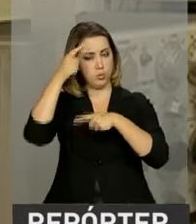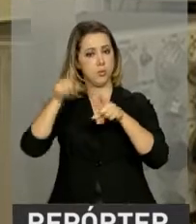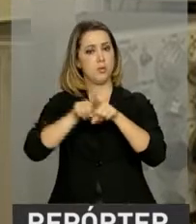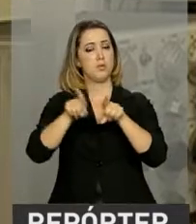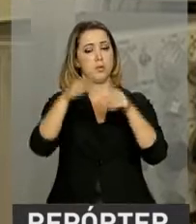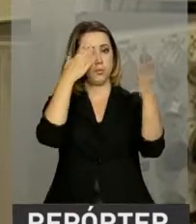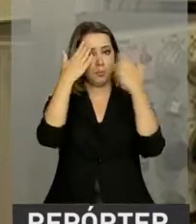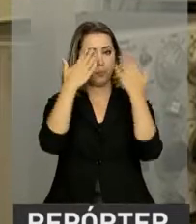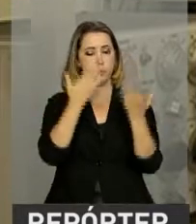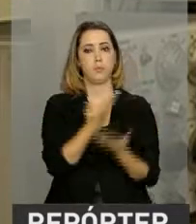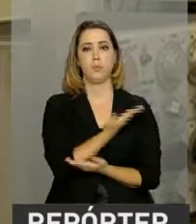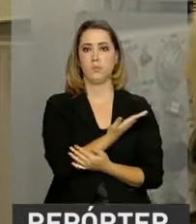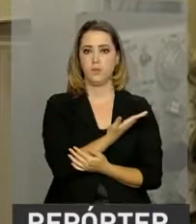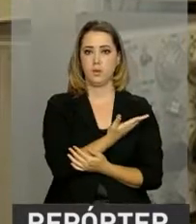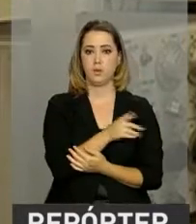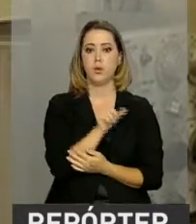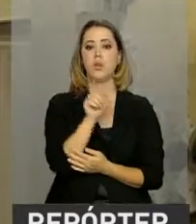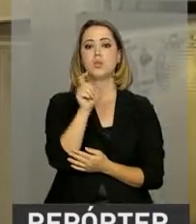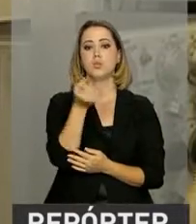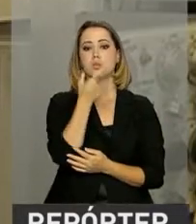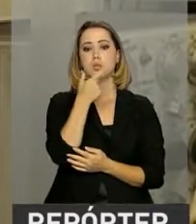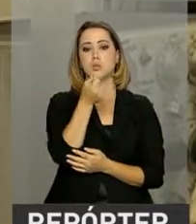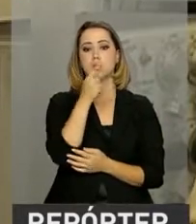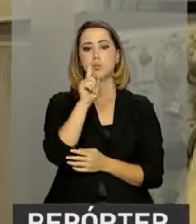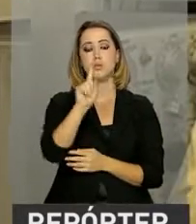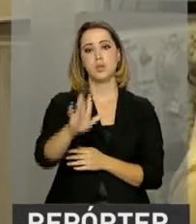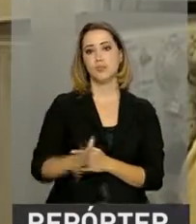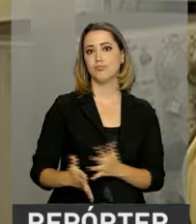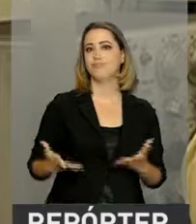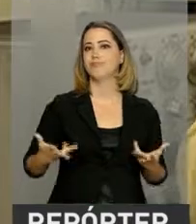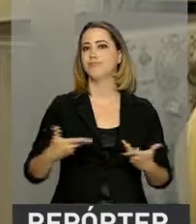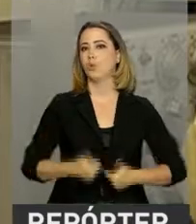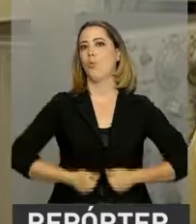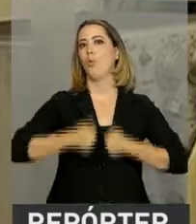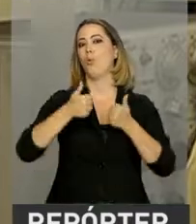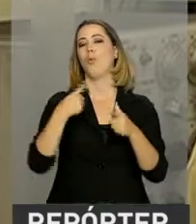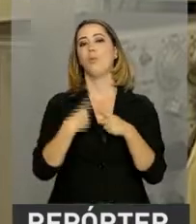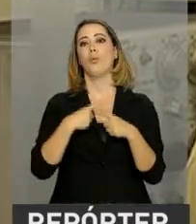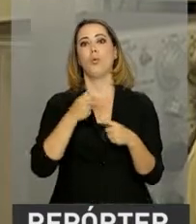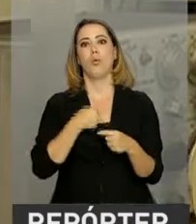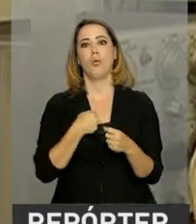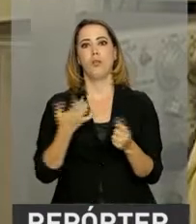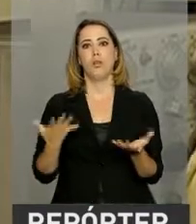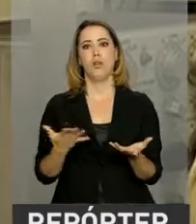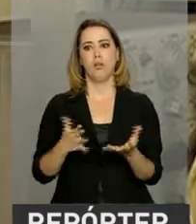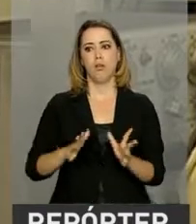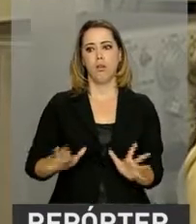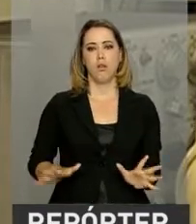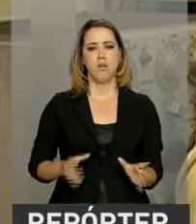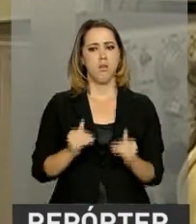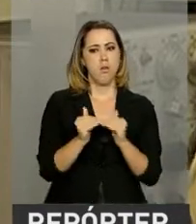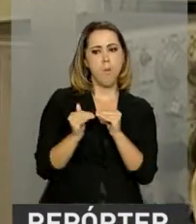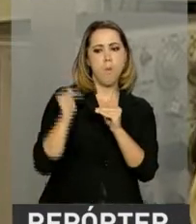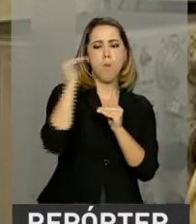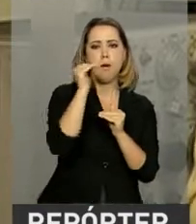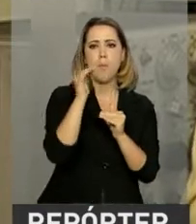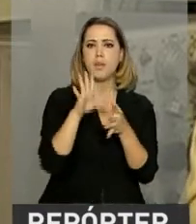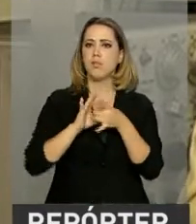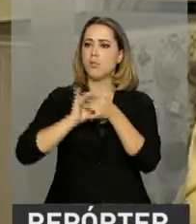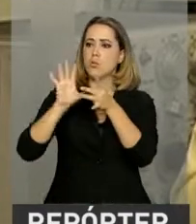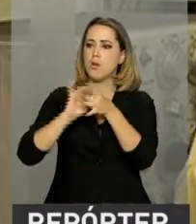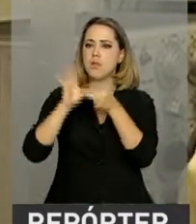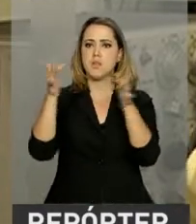que eu por outro mecanismo não aumenta a liberação então aí a melhora a a a terapia medicamentosa